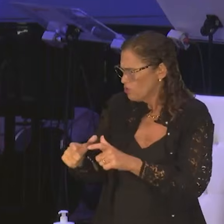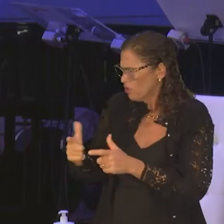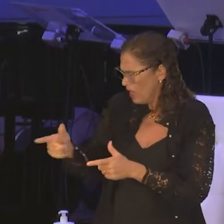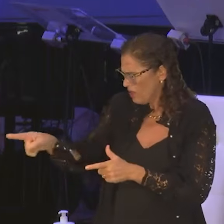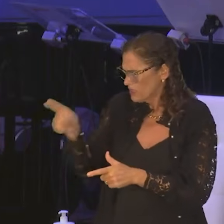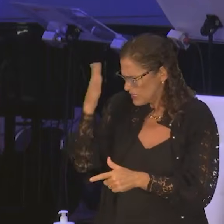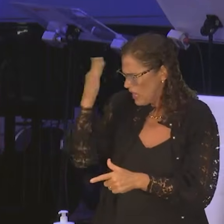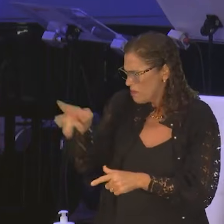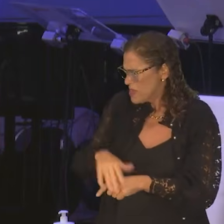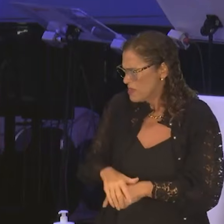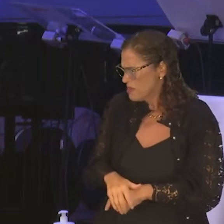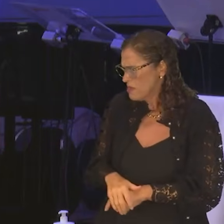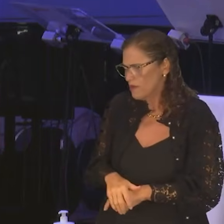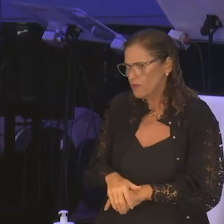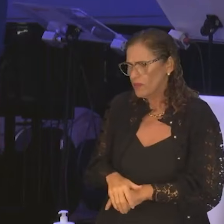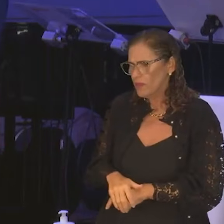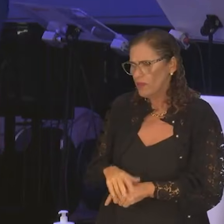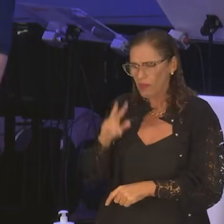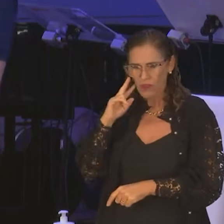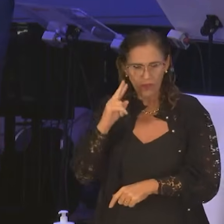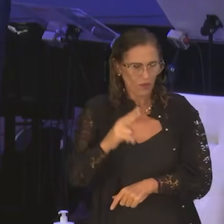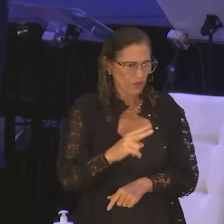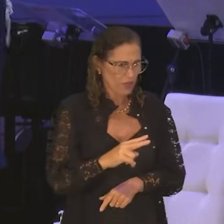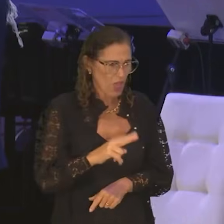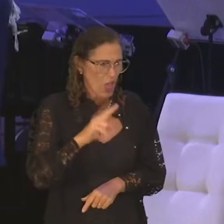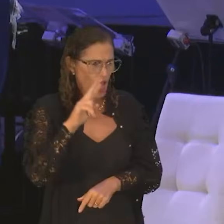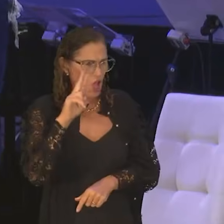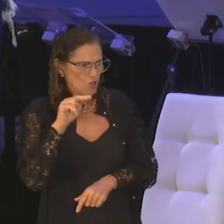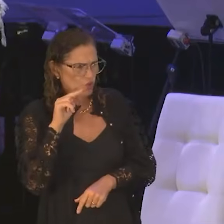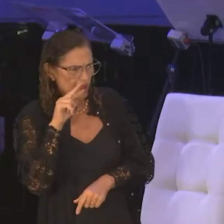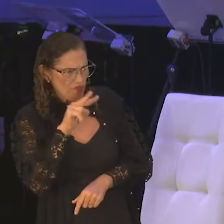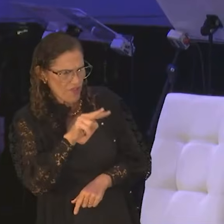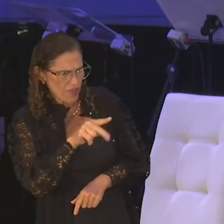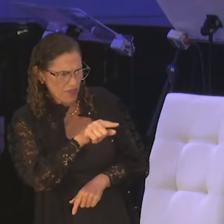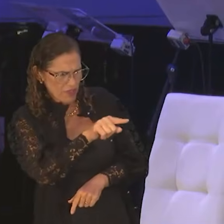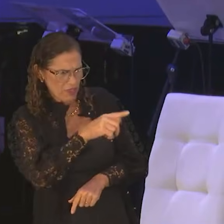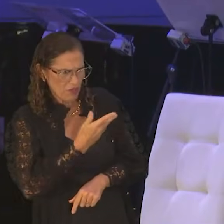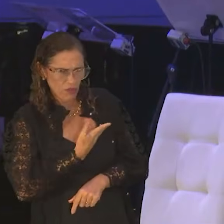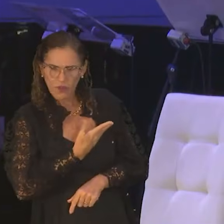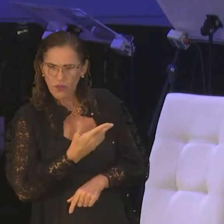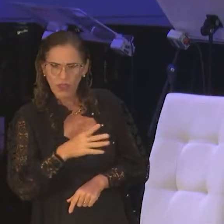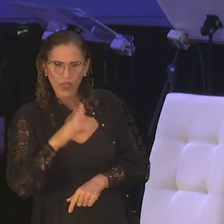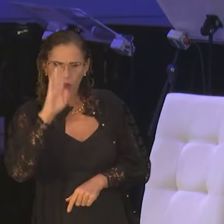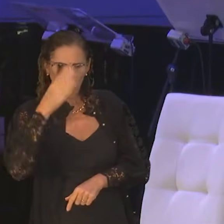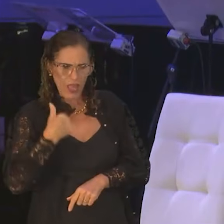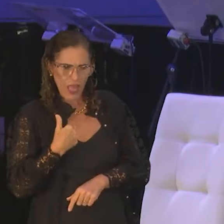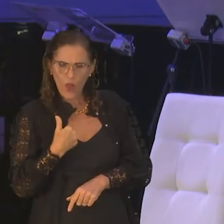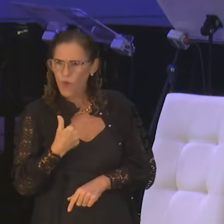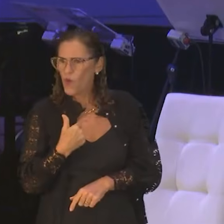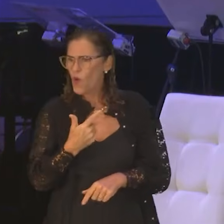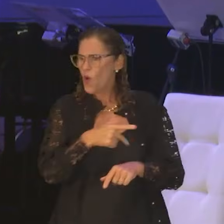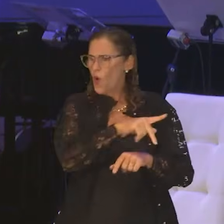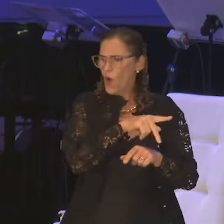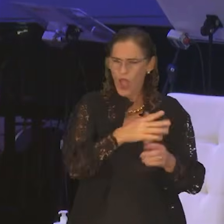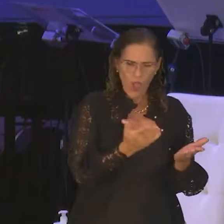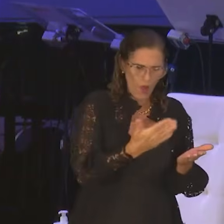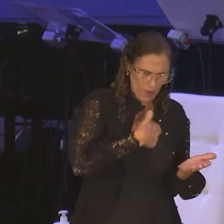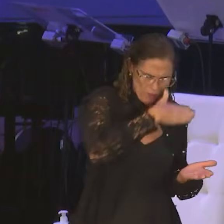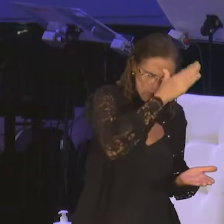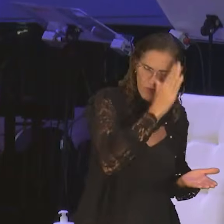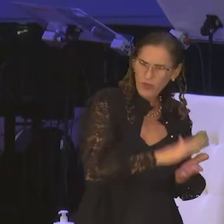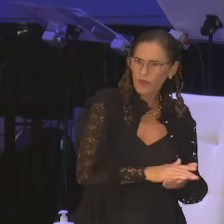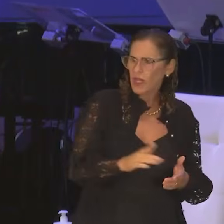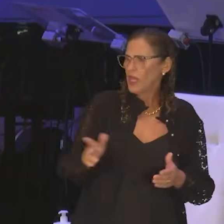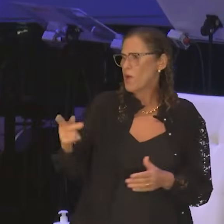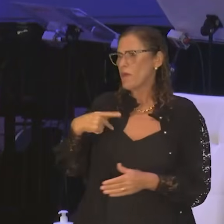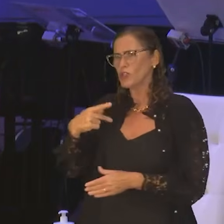está? Ele olhou para mim, eu nunca tinha visto esse homem na minha vida. Ele é brasileiro, eu sou libanês, ele é cristão, eu era muçulmano, ele